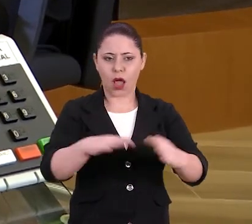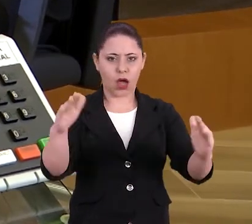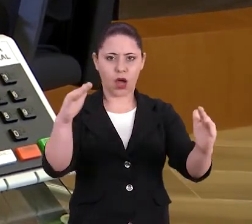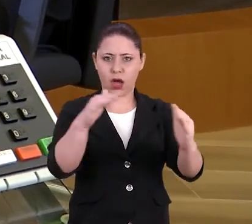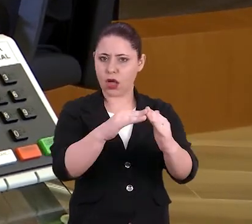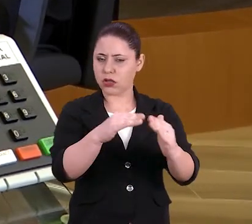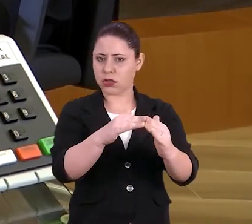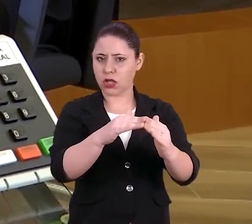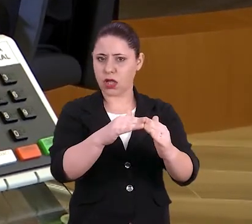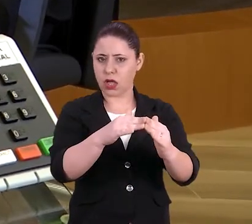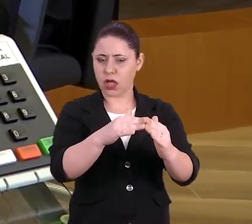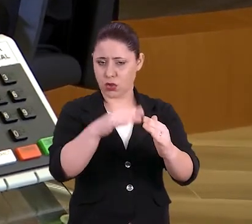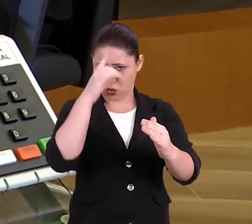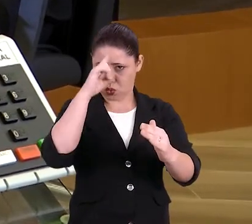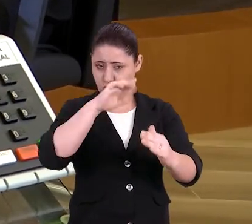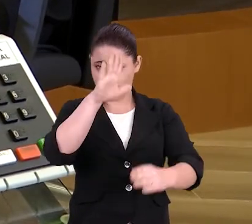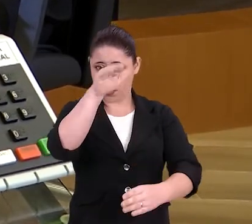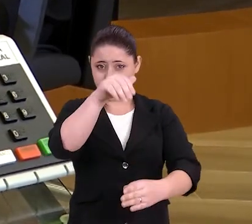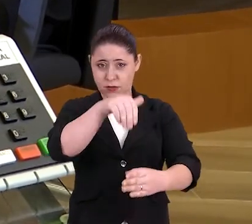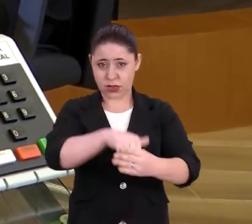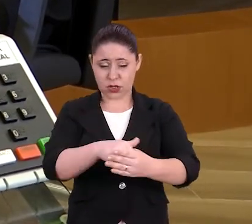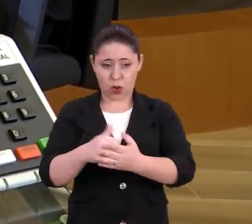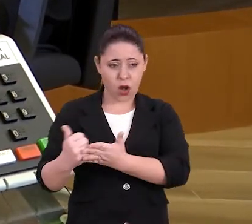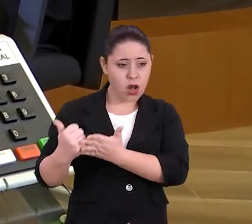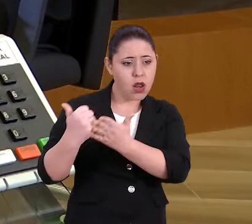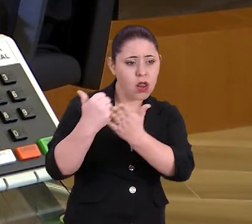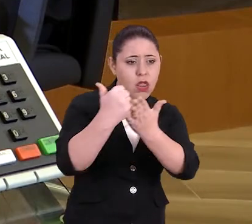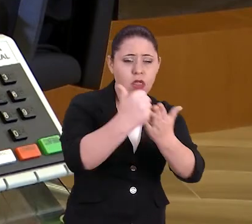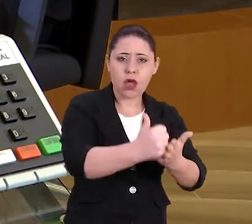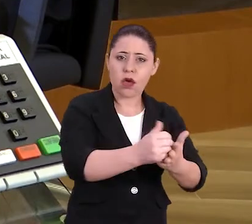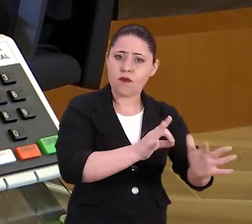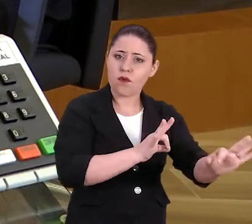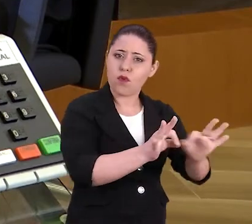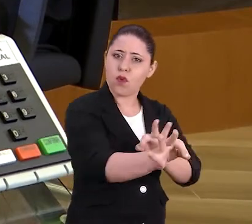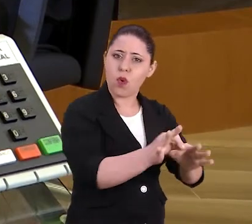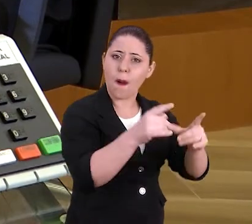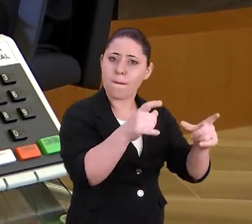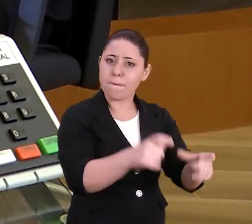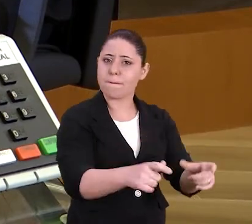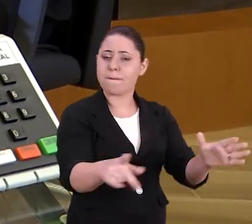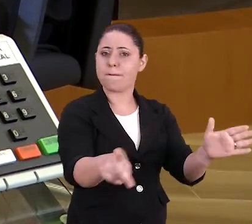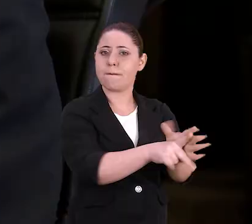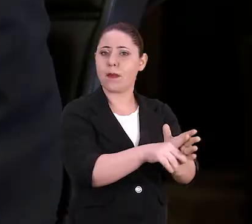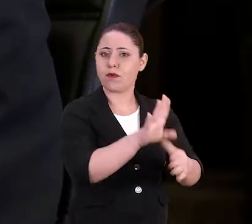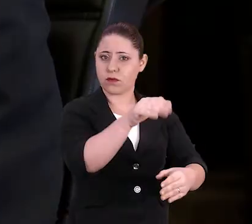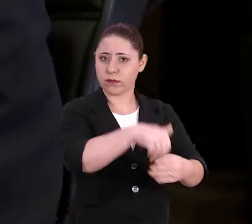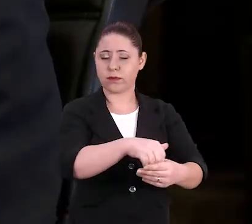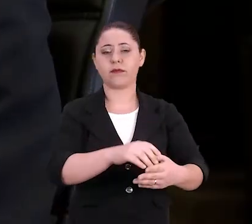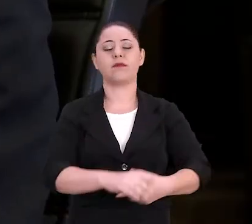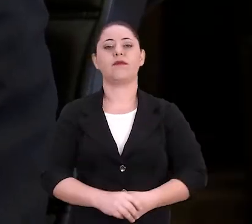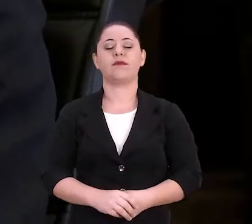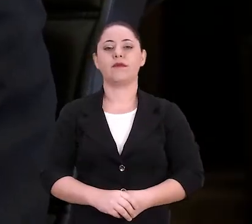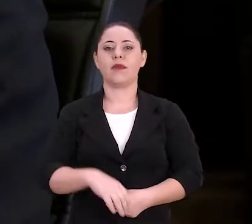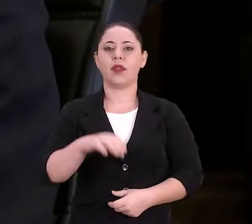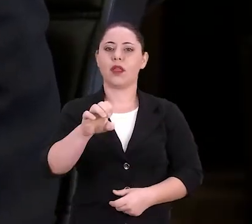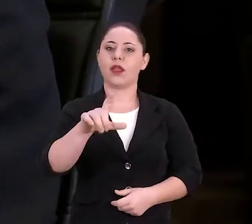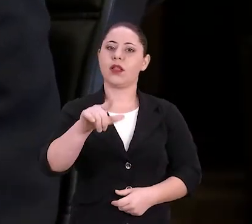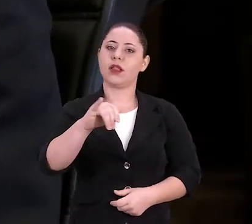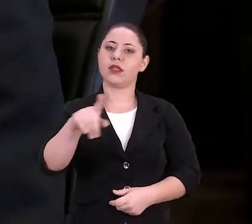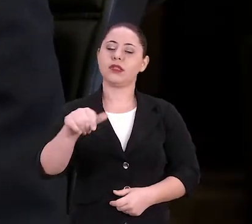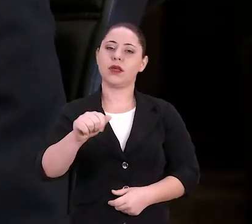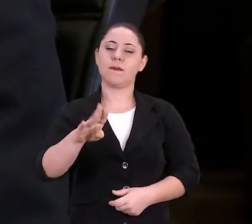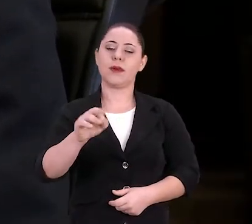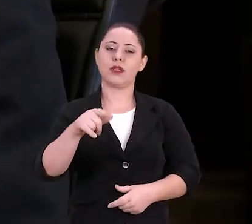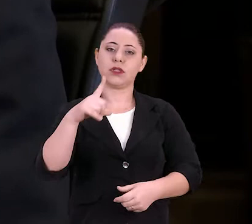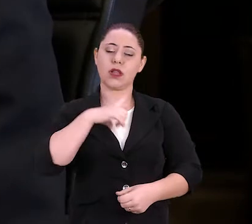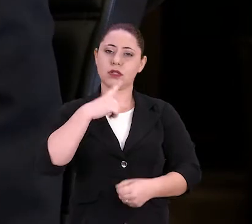casa deles e a partir do dia da eleição, eles fazem todos os procedimentos cabíveis. Isso mesmo. Elizabeth, existem